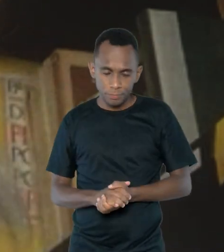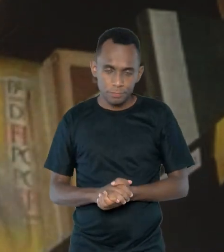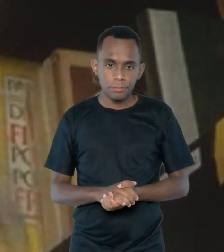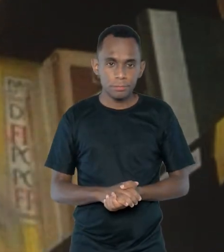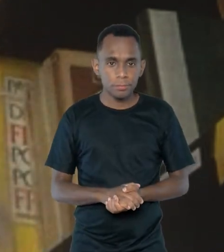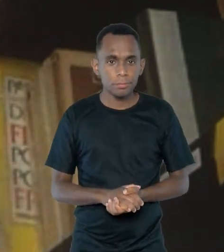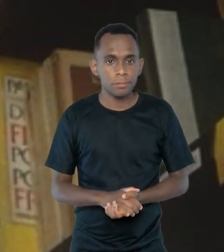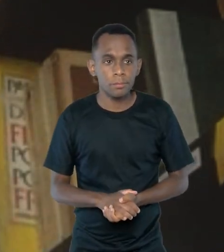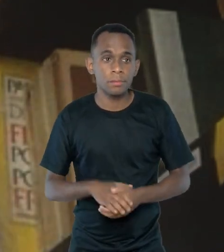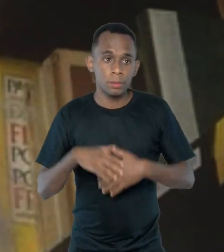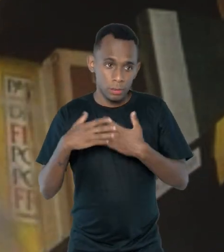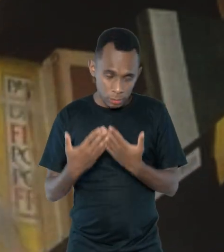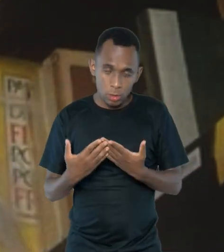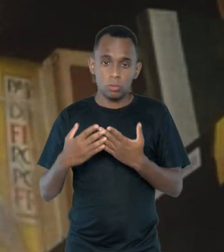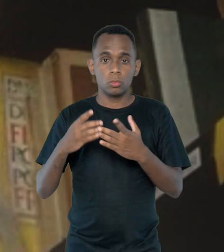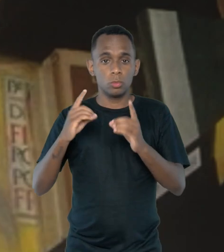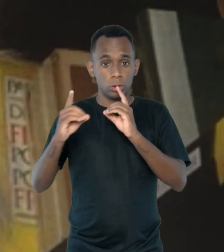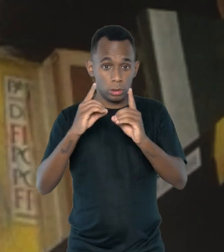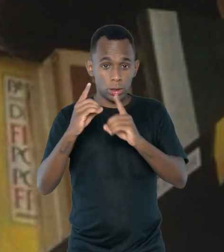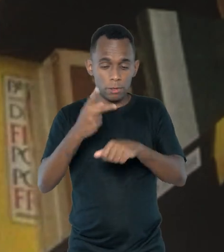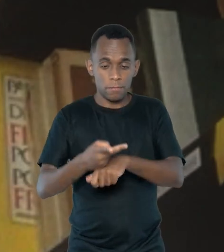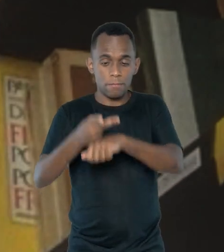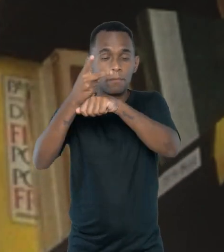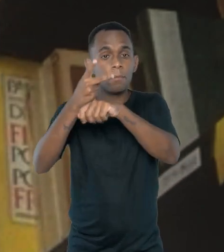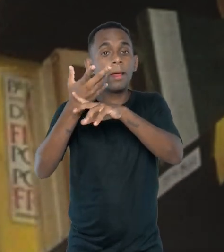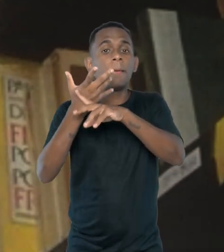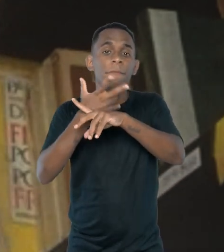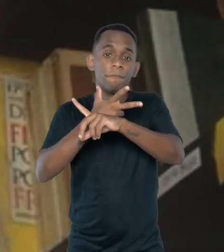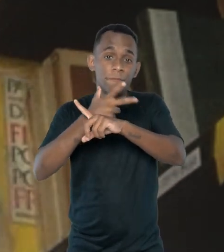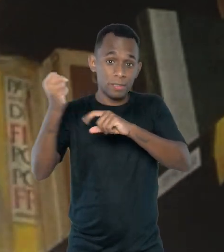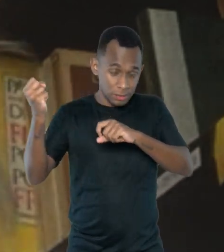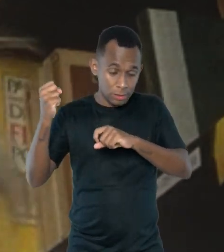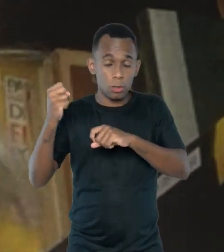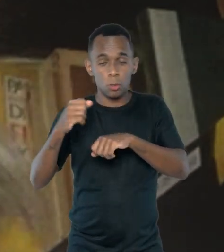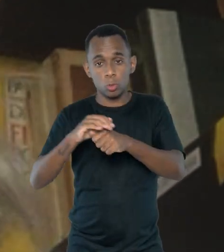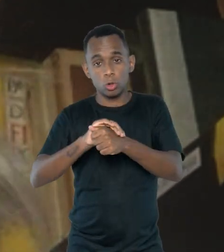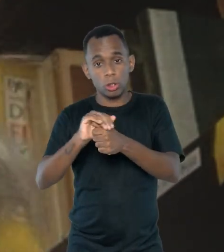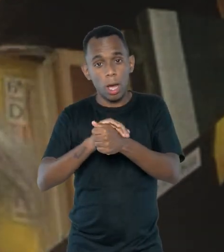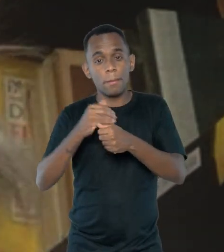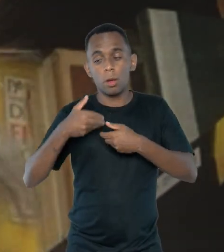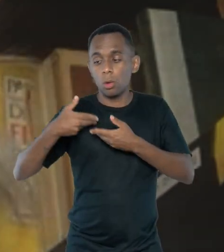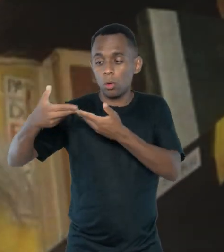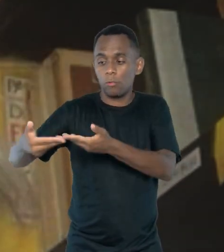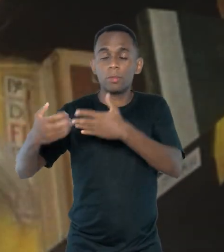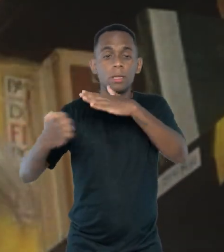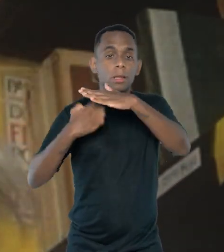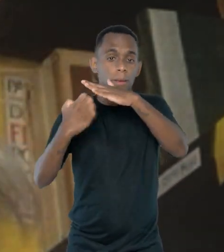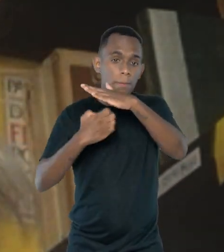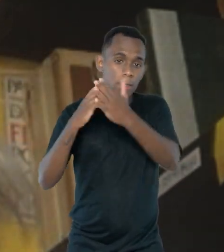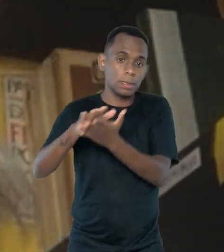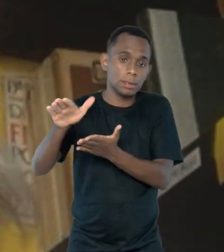obra que ganhou o Jabuti, nós fomos convidadas pela editora